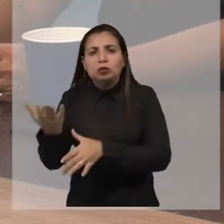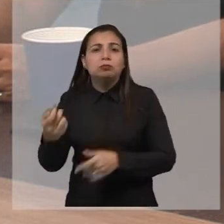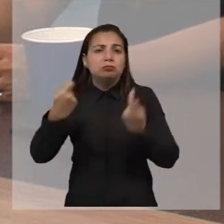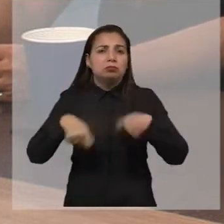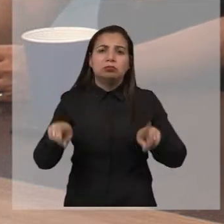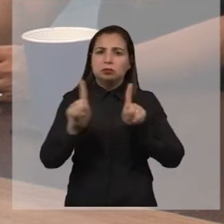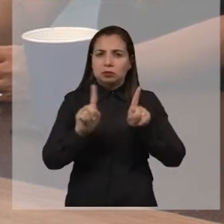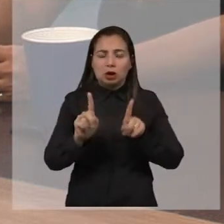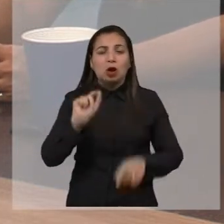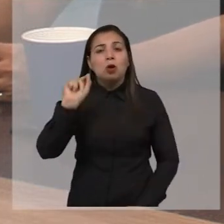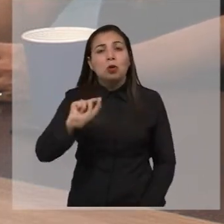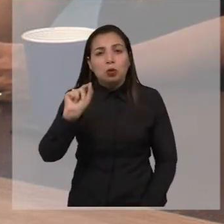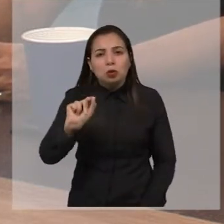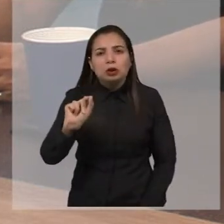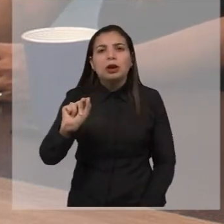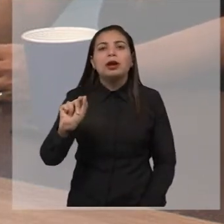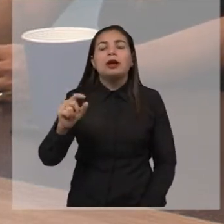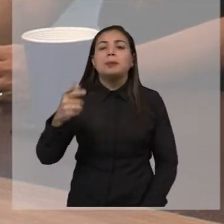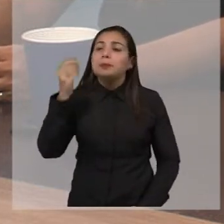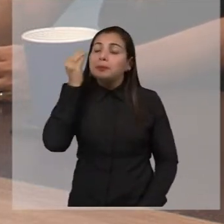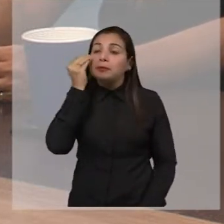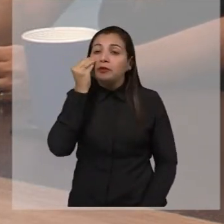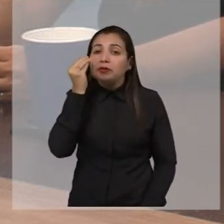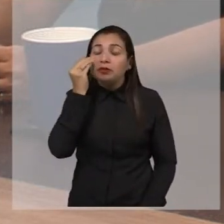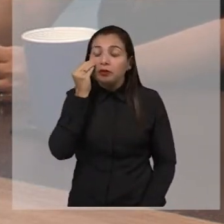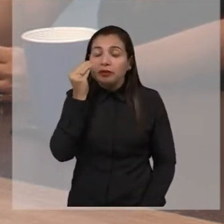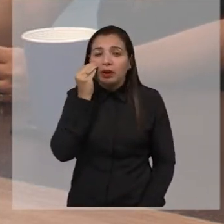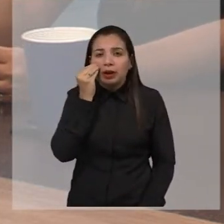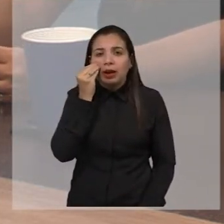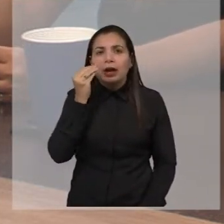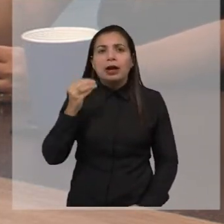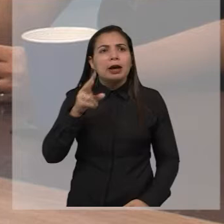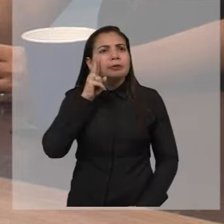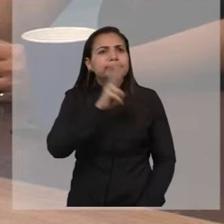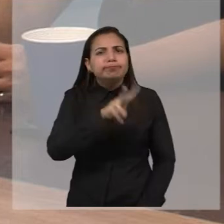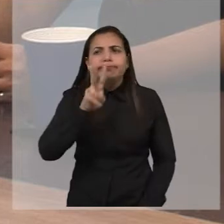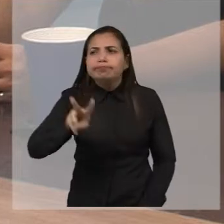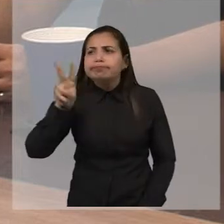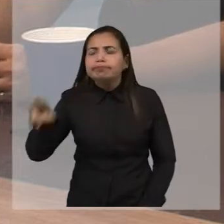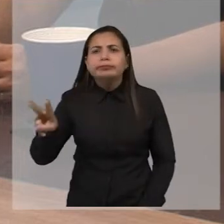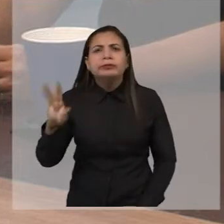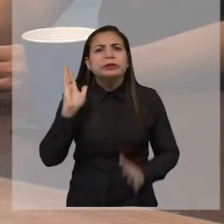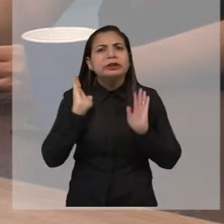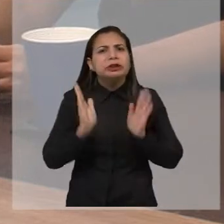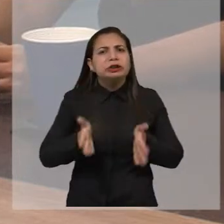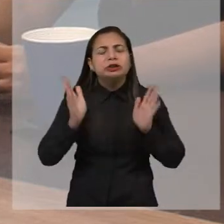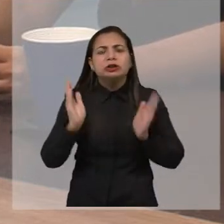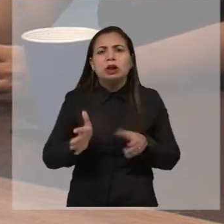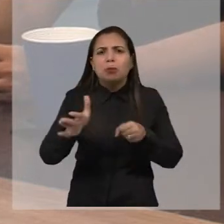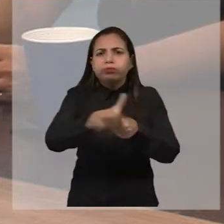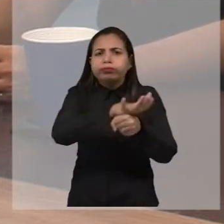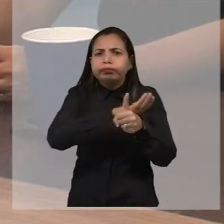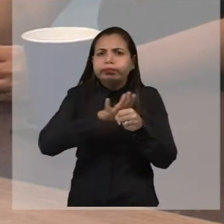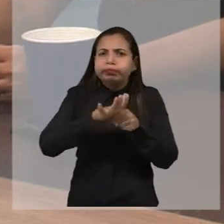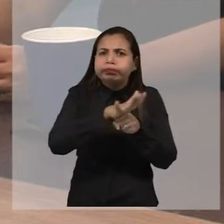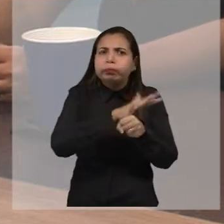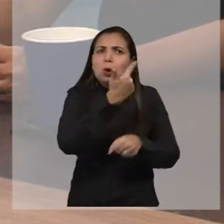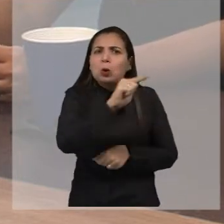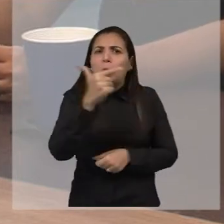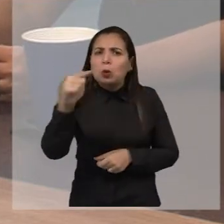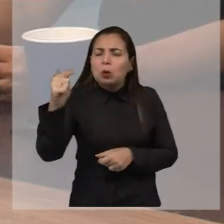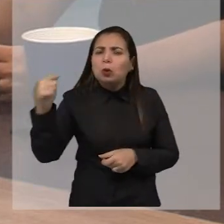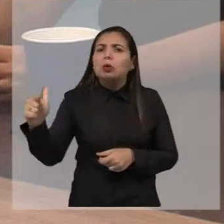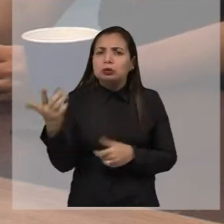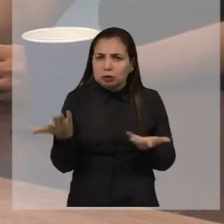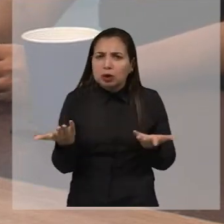de uma maneira geral, cearenses de forma mais específica, eles estão todos superlotados. Ou seja, esse problema